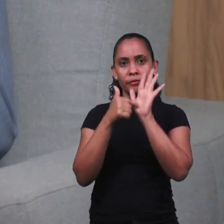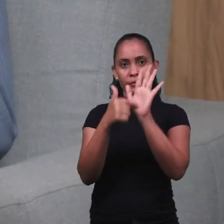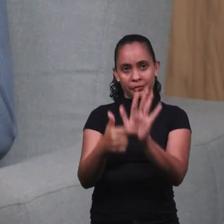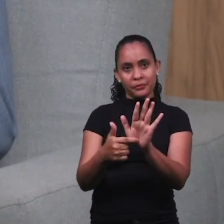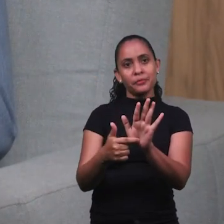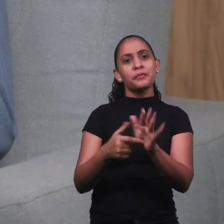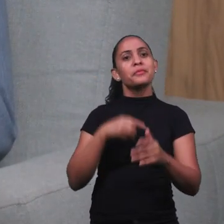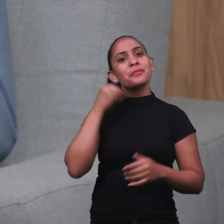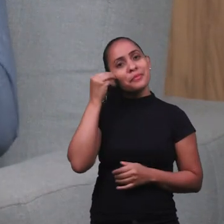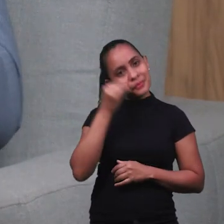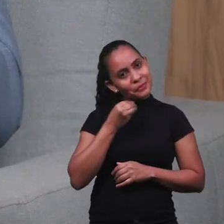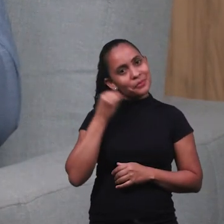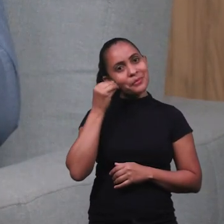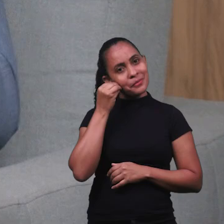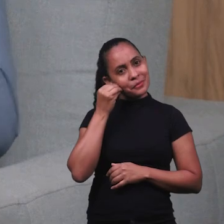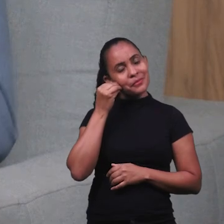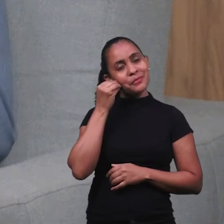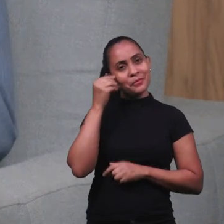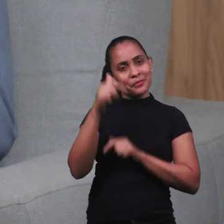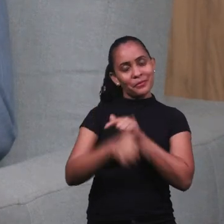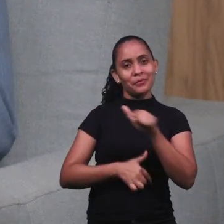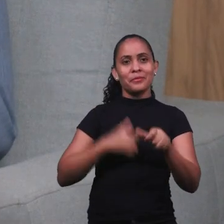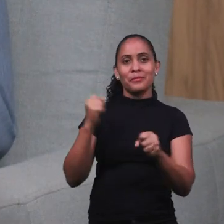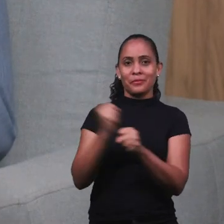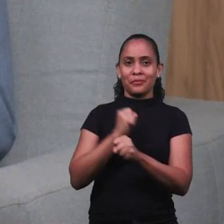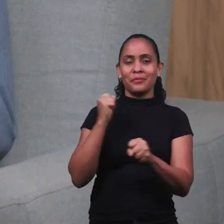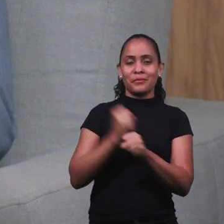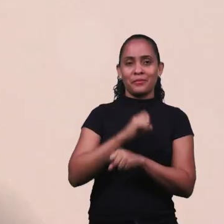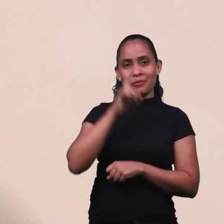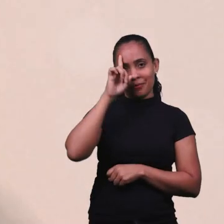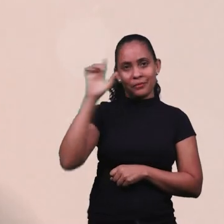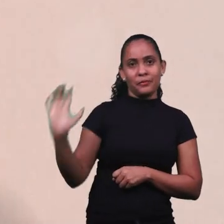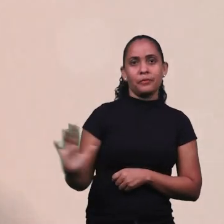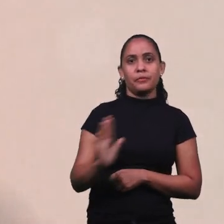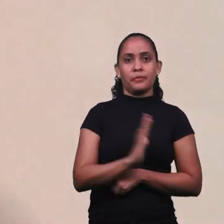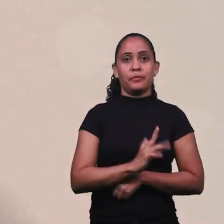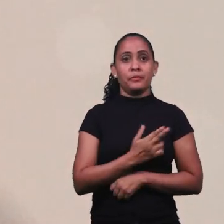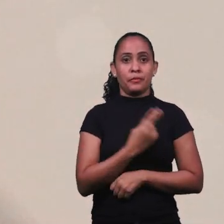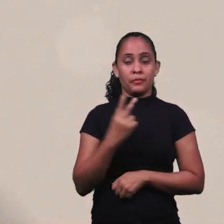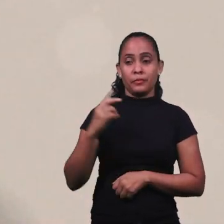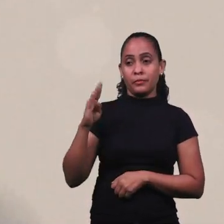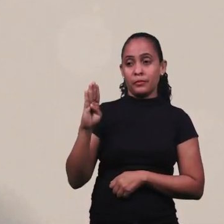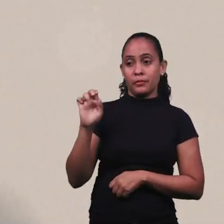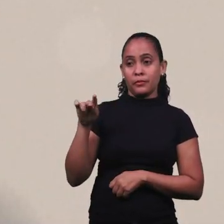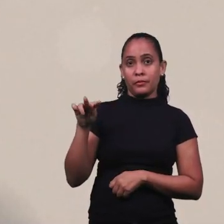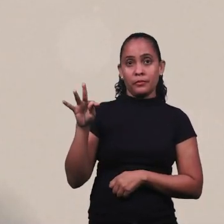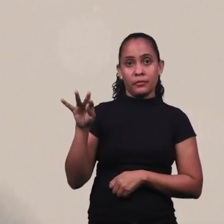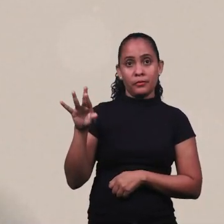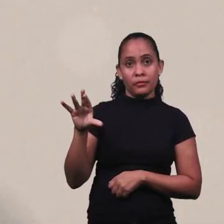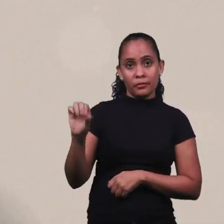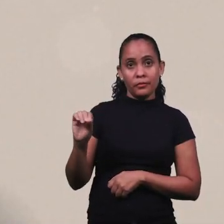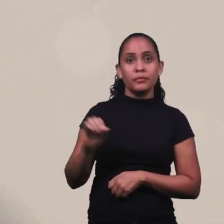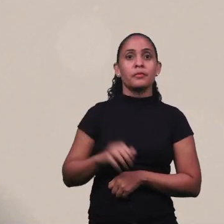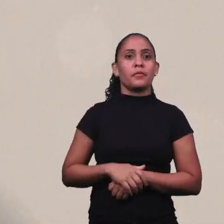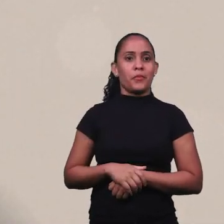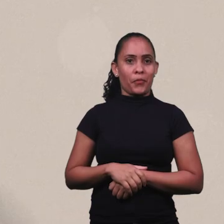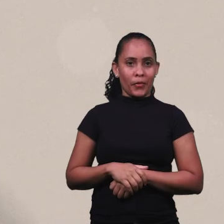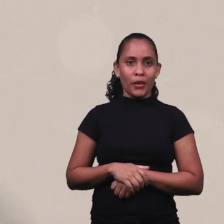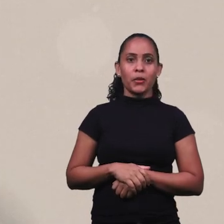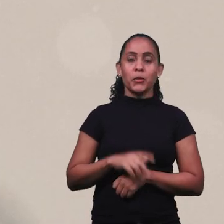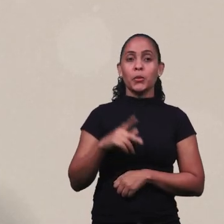as suas experiências na instrumentalidade, na obra. Meu nome é Benedito, sou de Cupira,